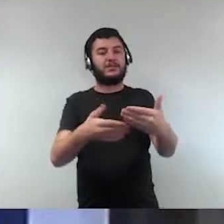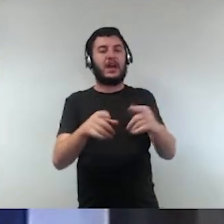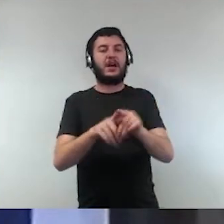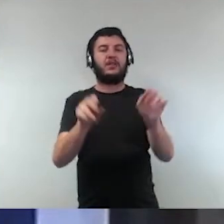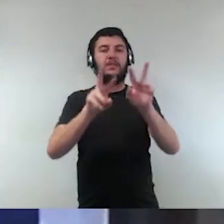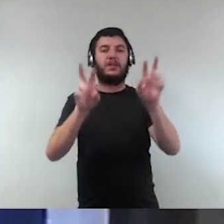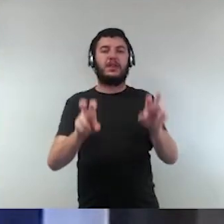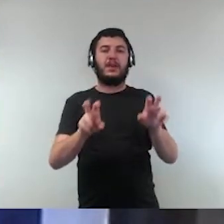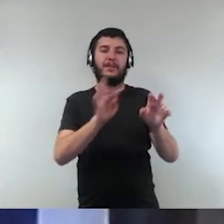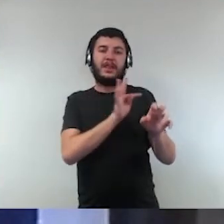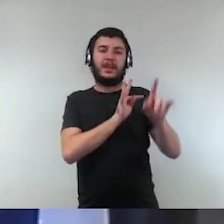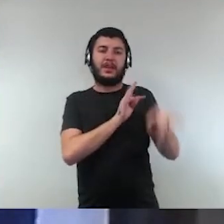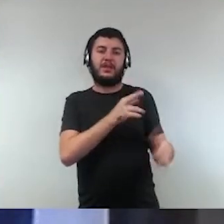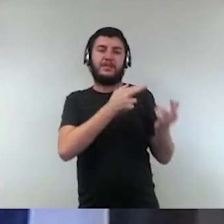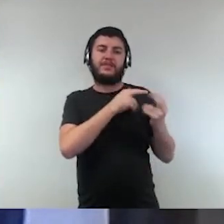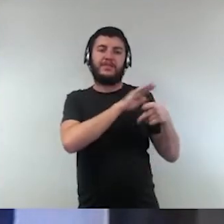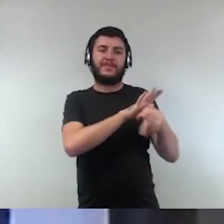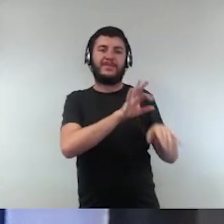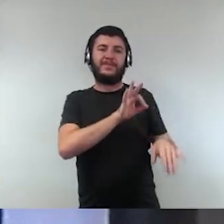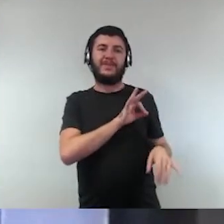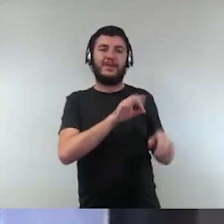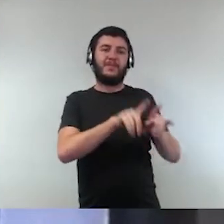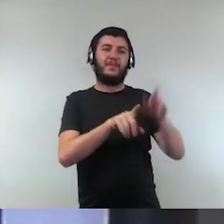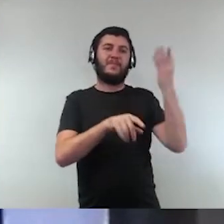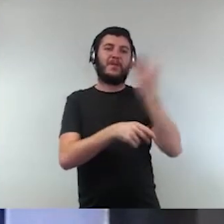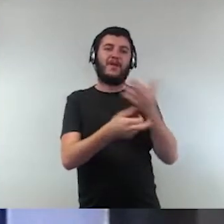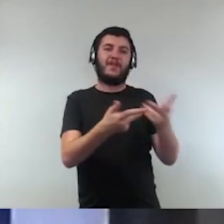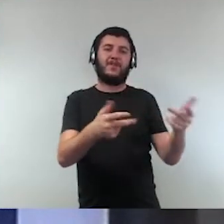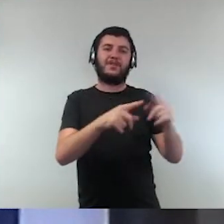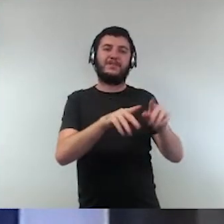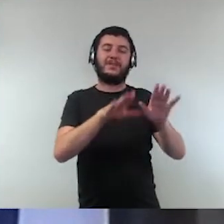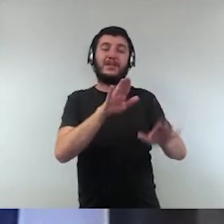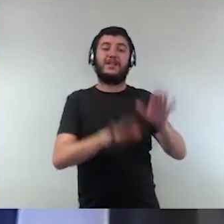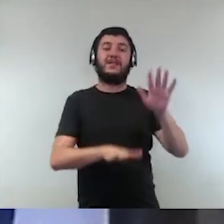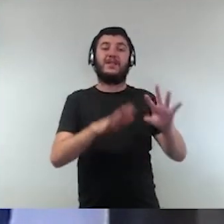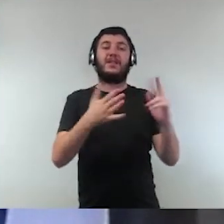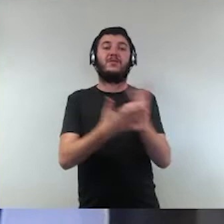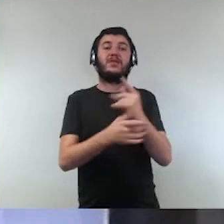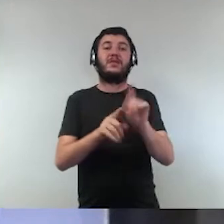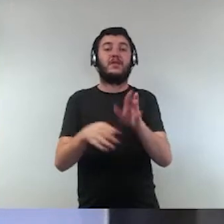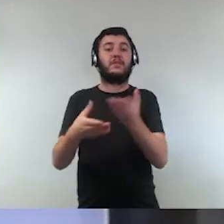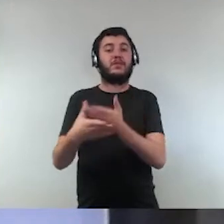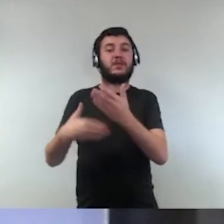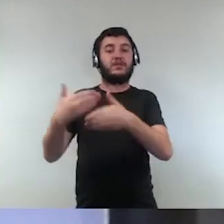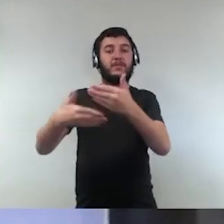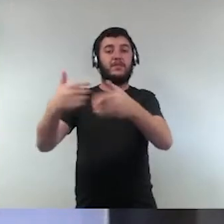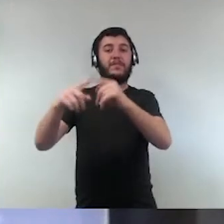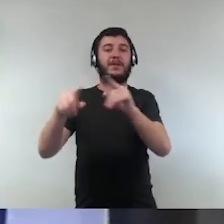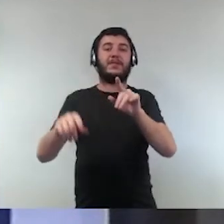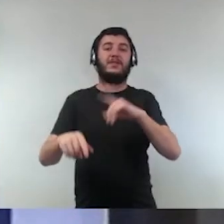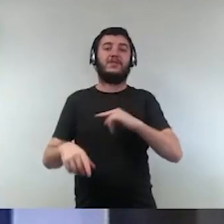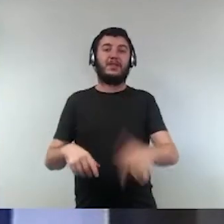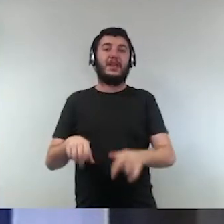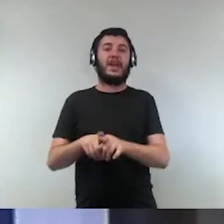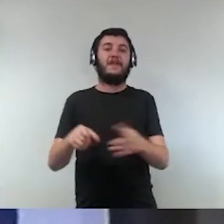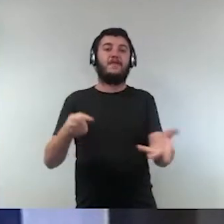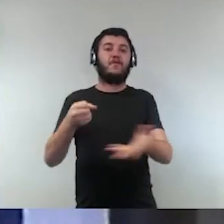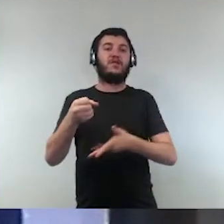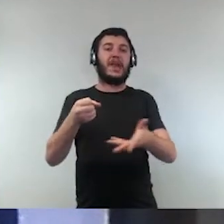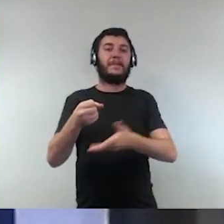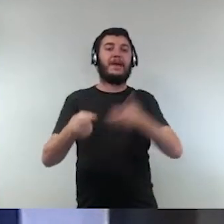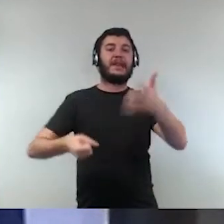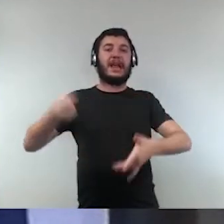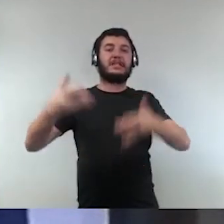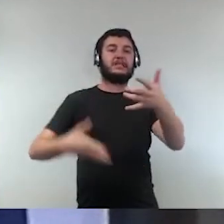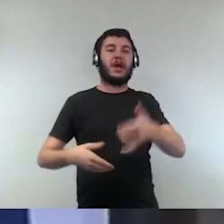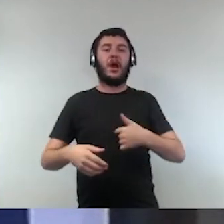e para desconstituí-las, muitas vezes, sem a exata ou suficiente fundamentação e sem se socorrer, se fosse o caso,